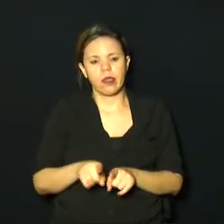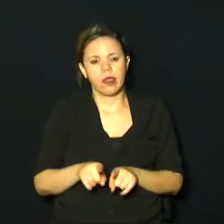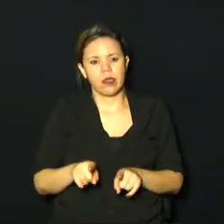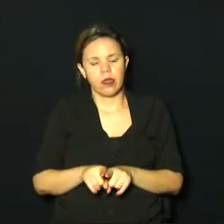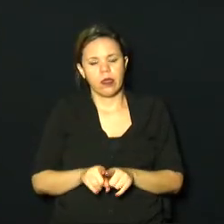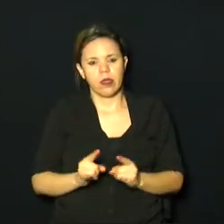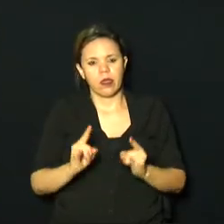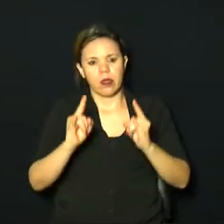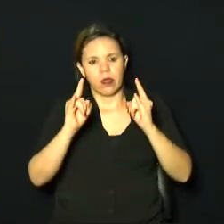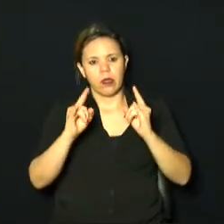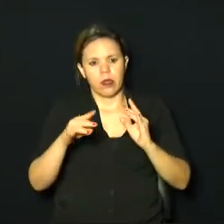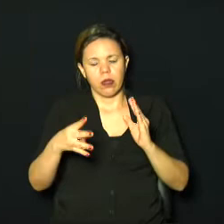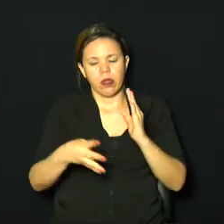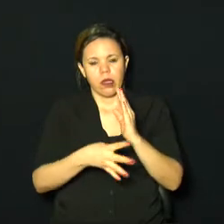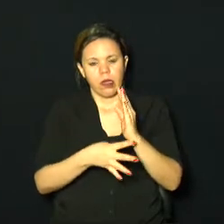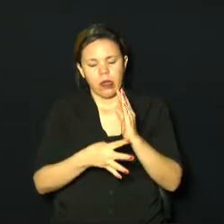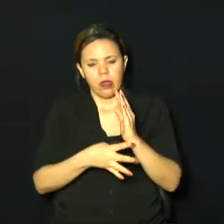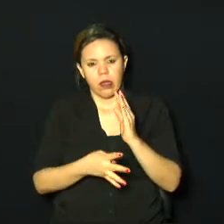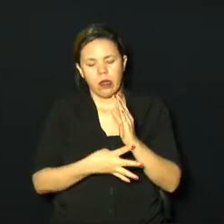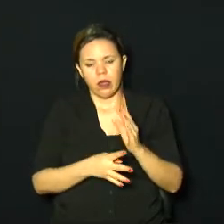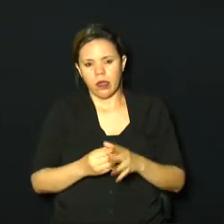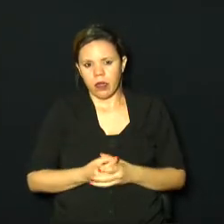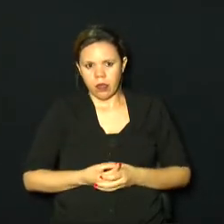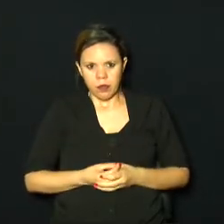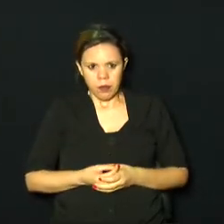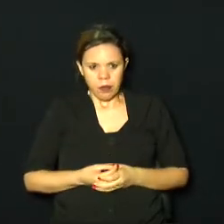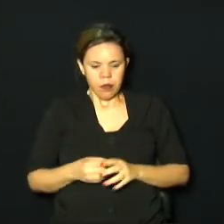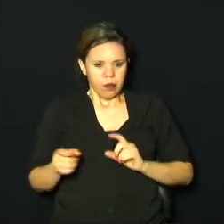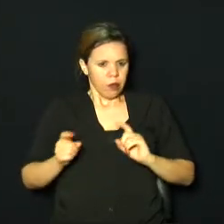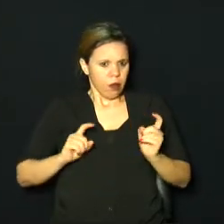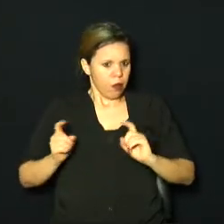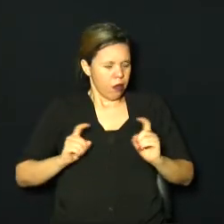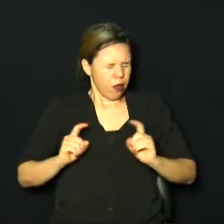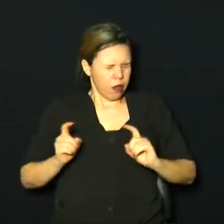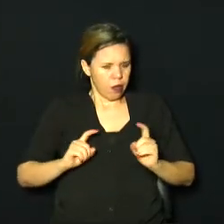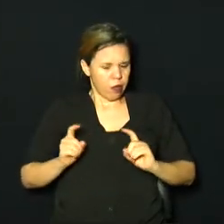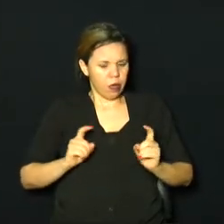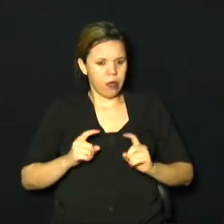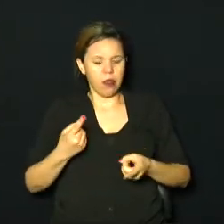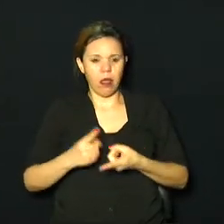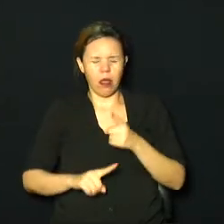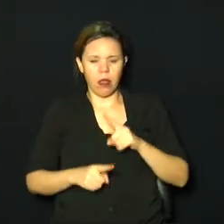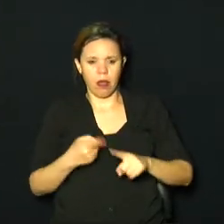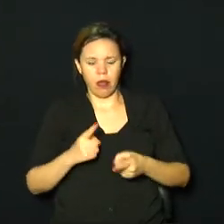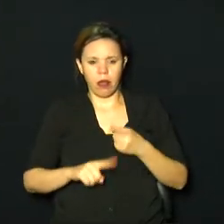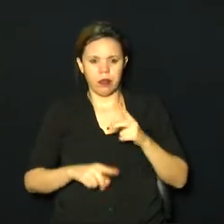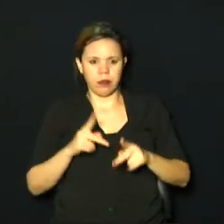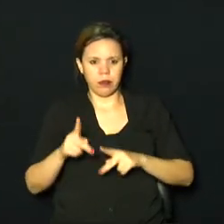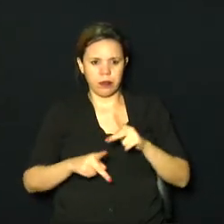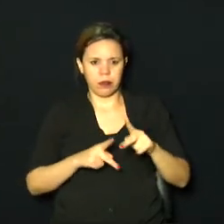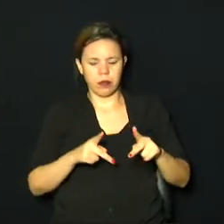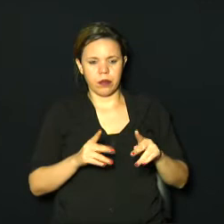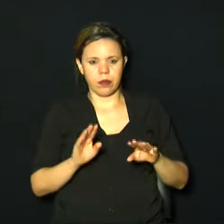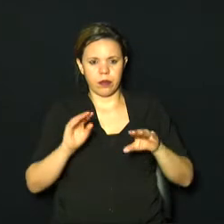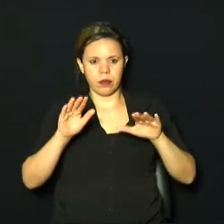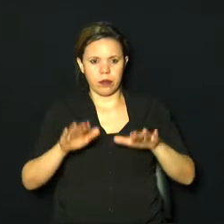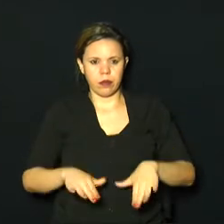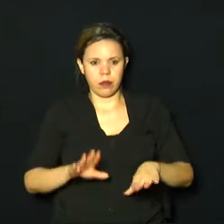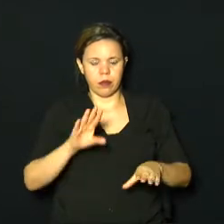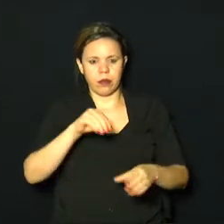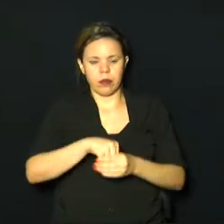Municipal, 4º andar. Síntese, reunião em que foi acordado que os ocupantes da área